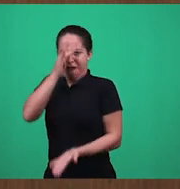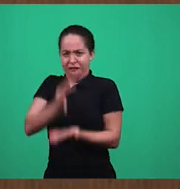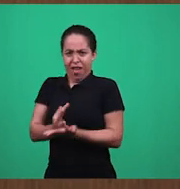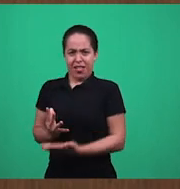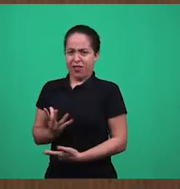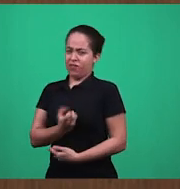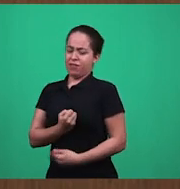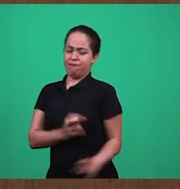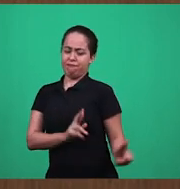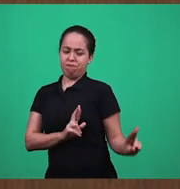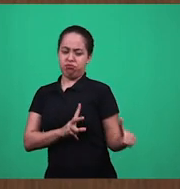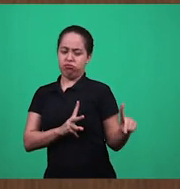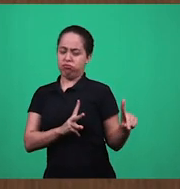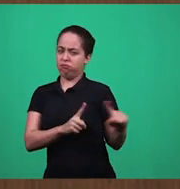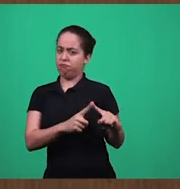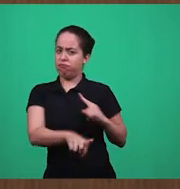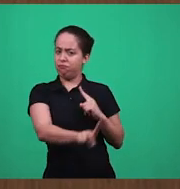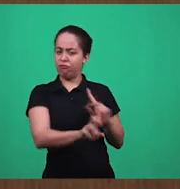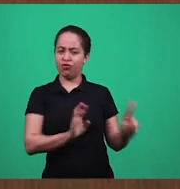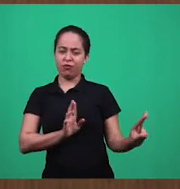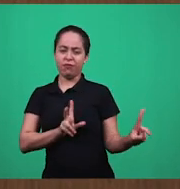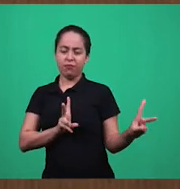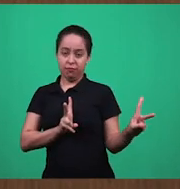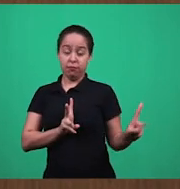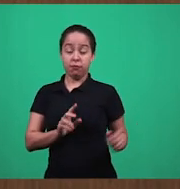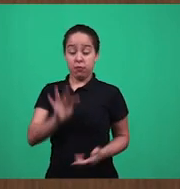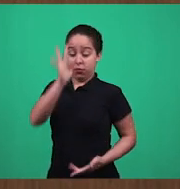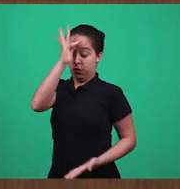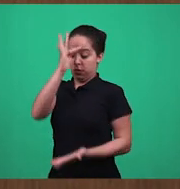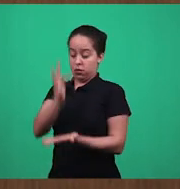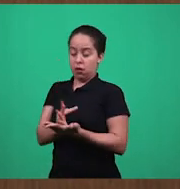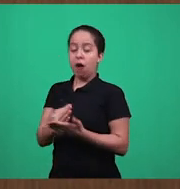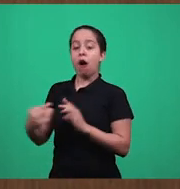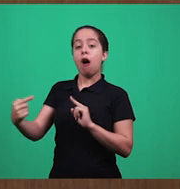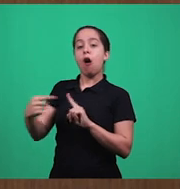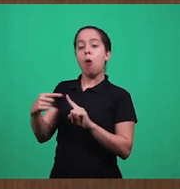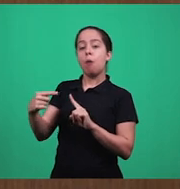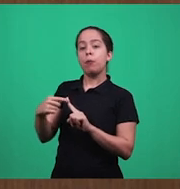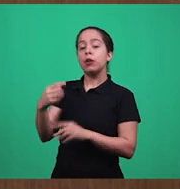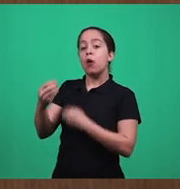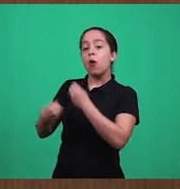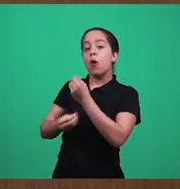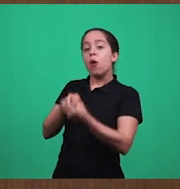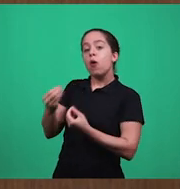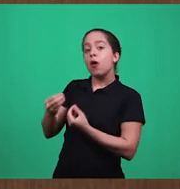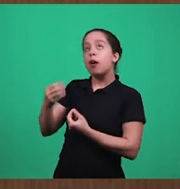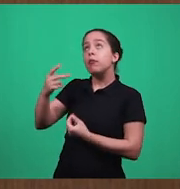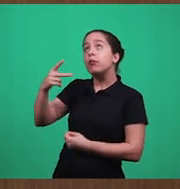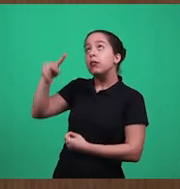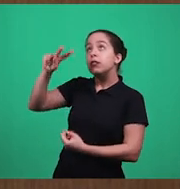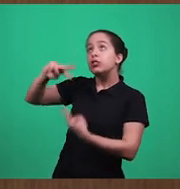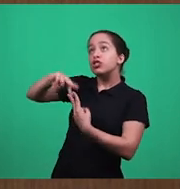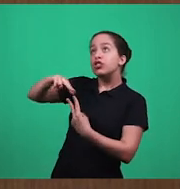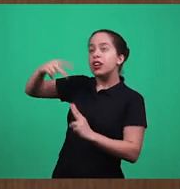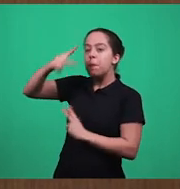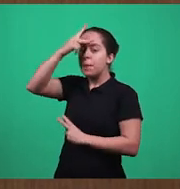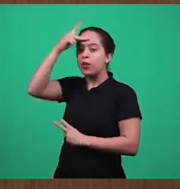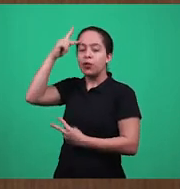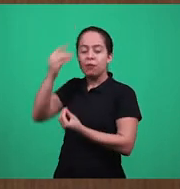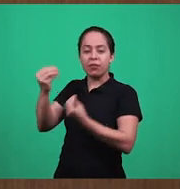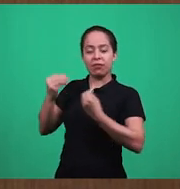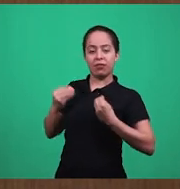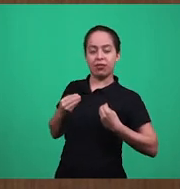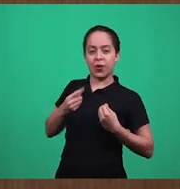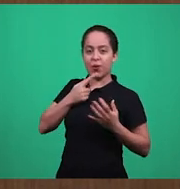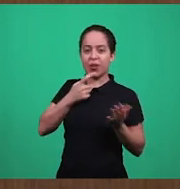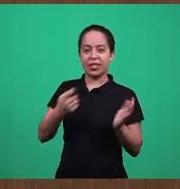fé diferente, ela está ligada à genética do doador. Porque quem doou esse